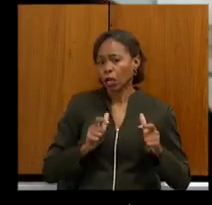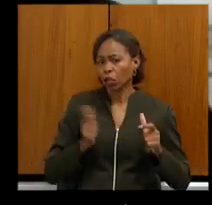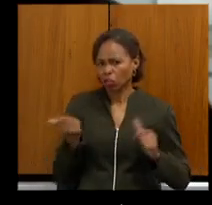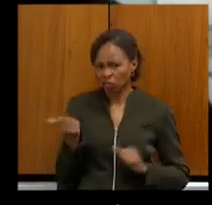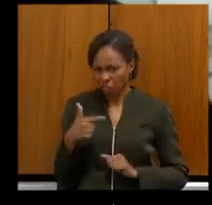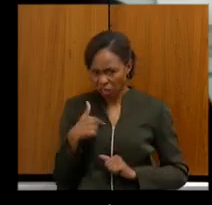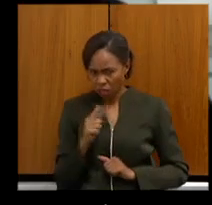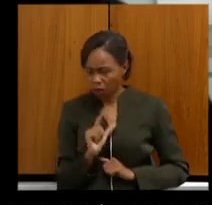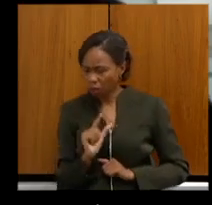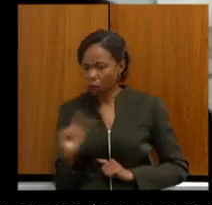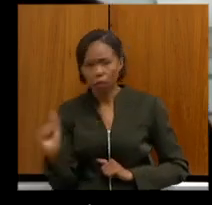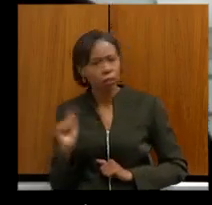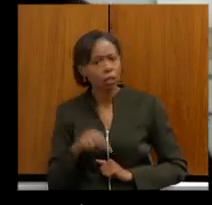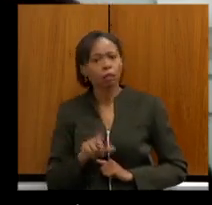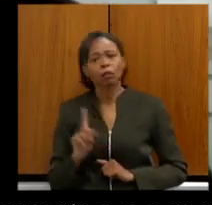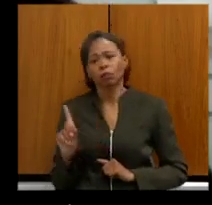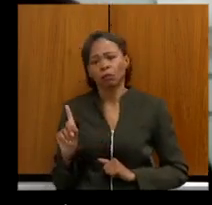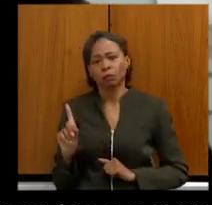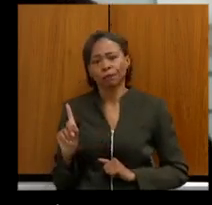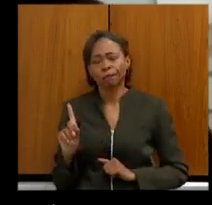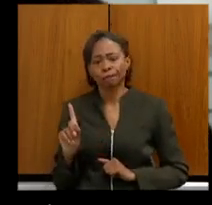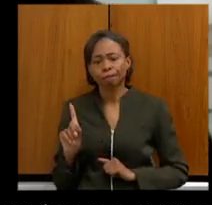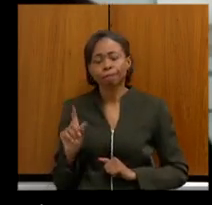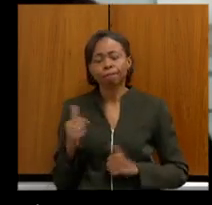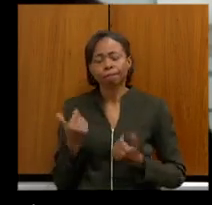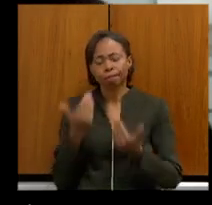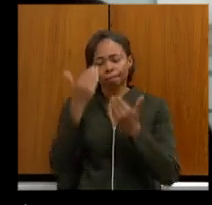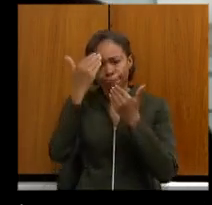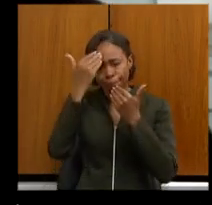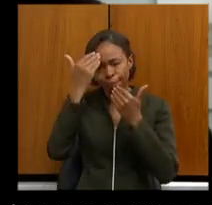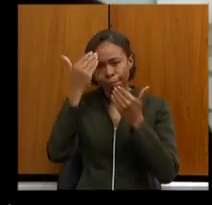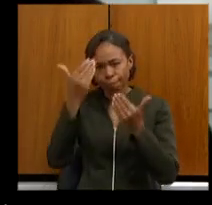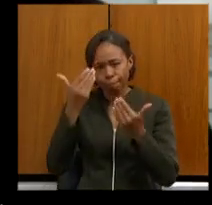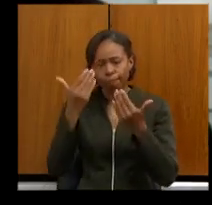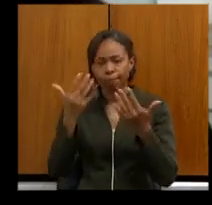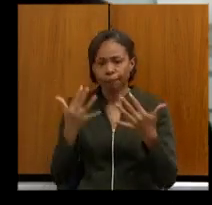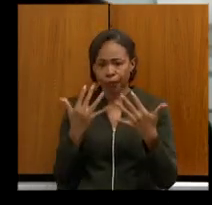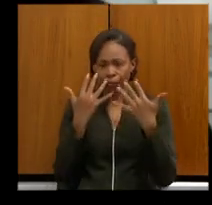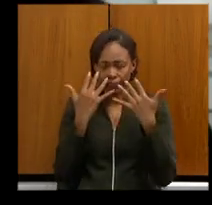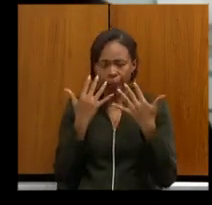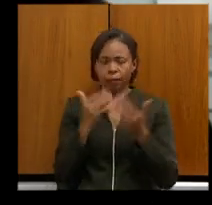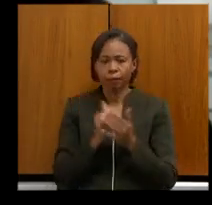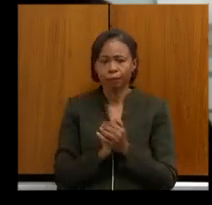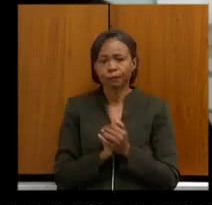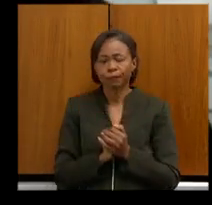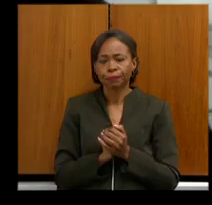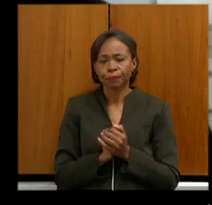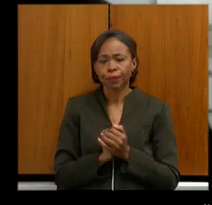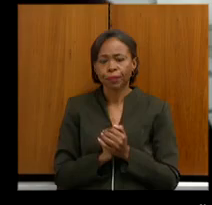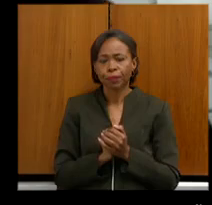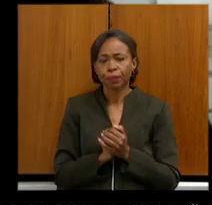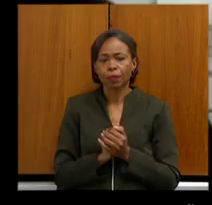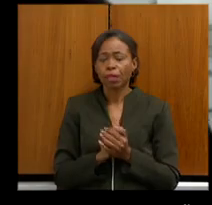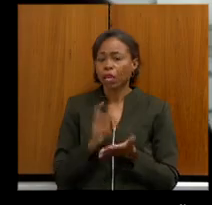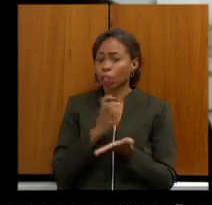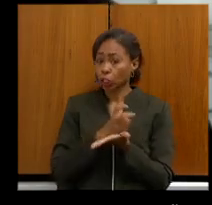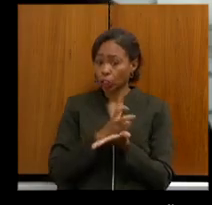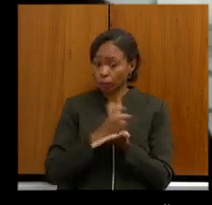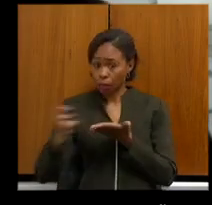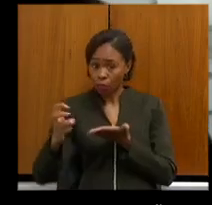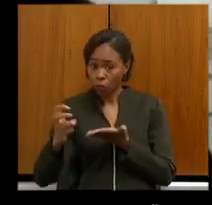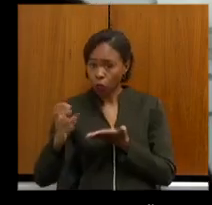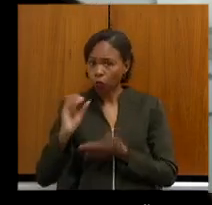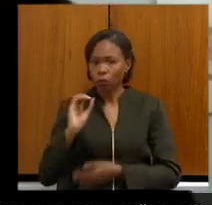daqui eu agradeço atenção muito obrigada Hefesto dizendo despejo zero